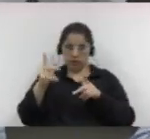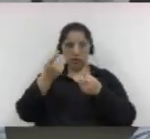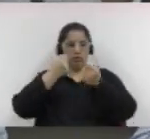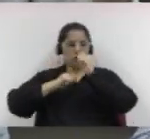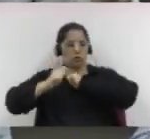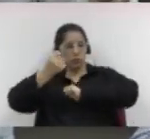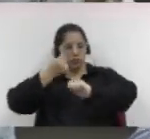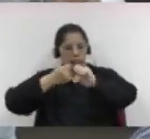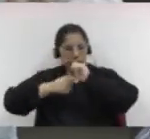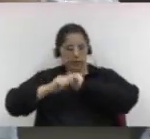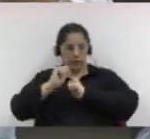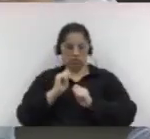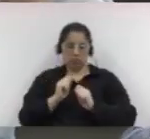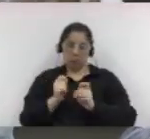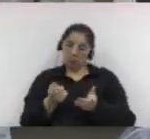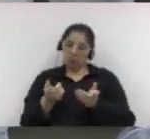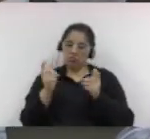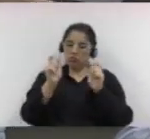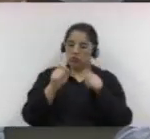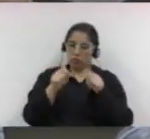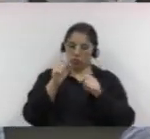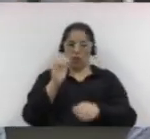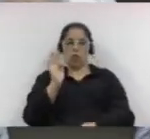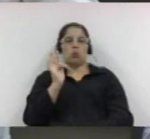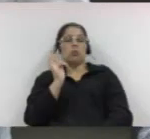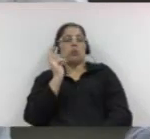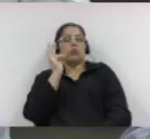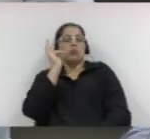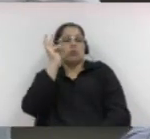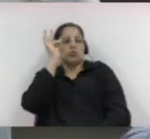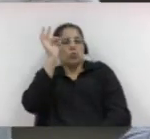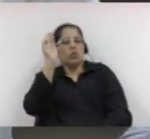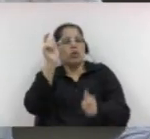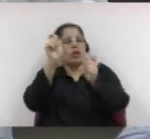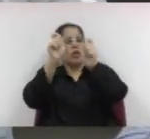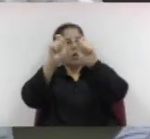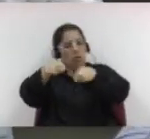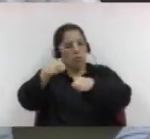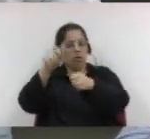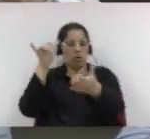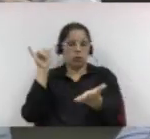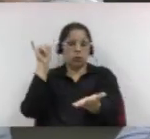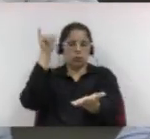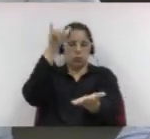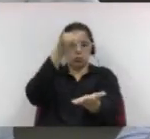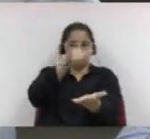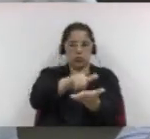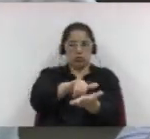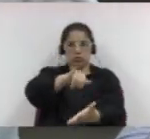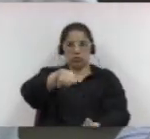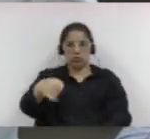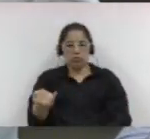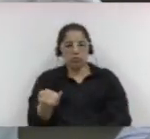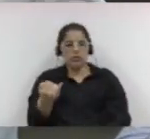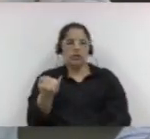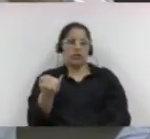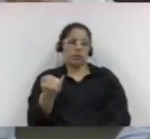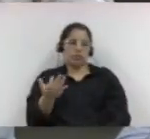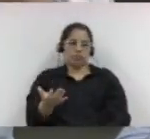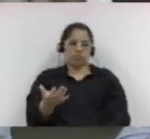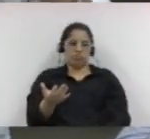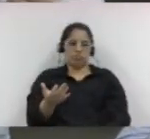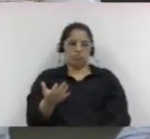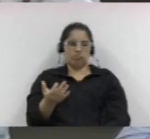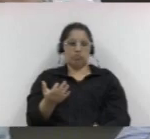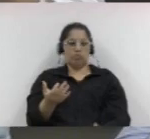ali, esse nosso aeroporto pode, futuro, eventual, pode ser aproveitado em questão